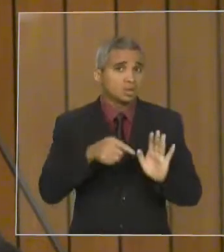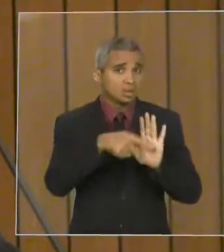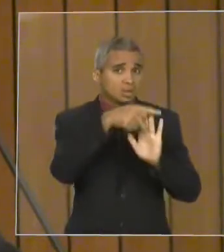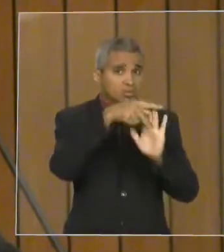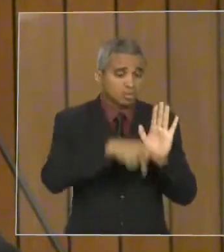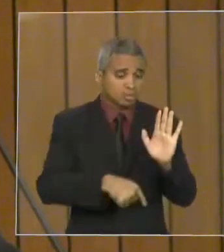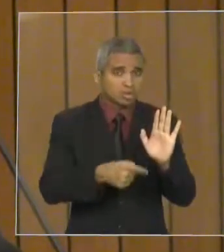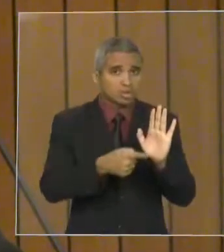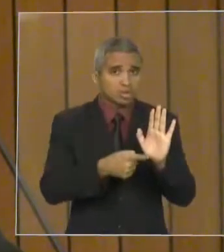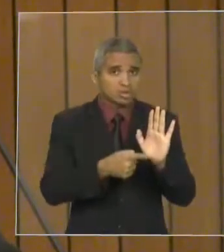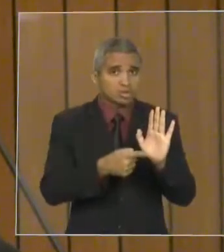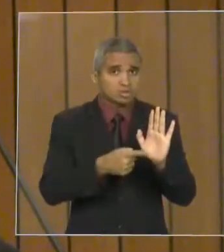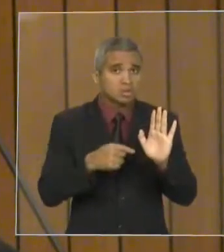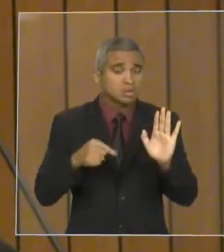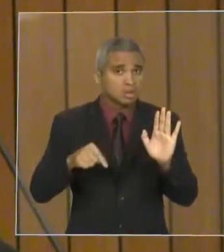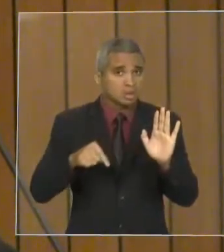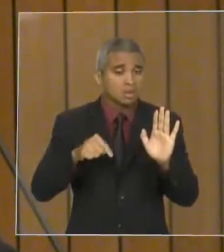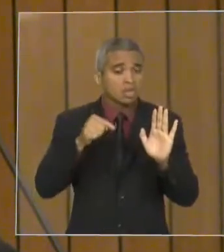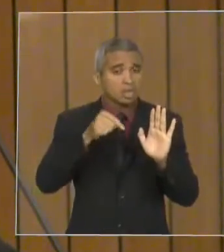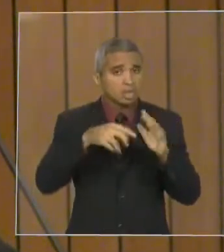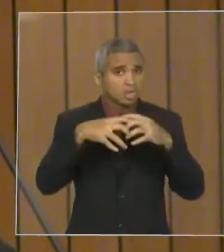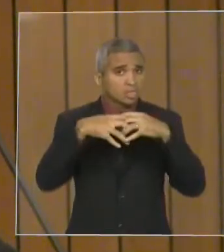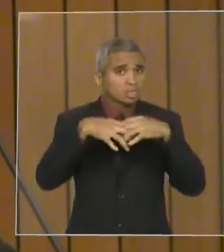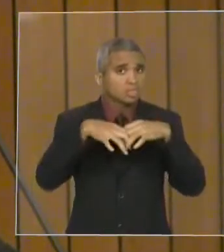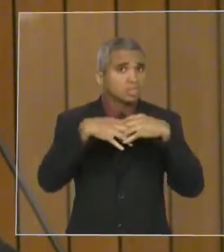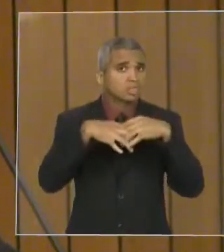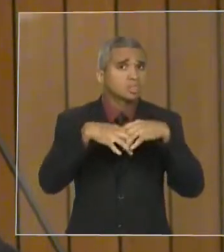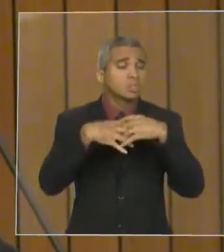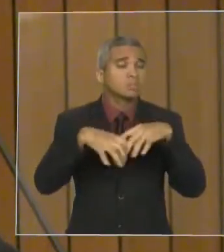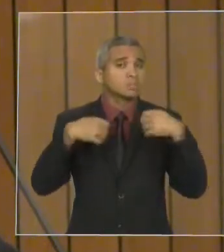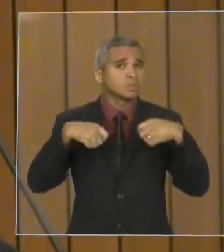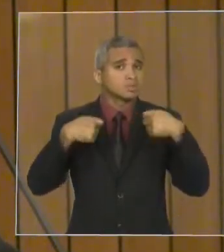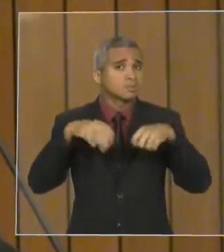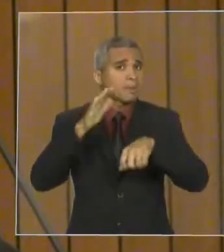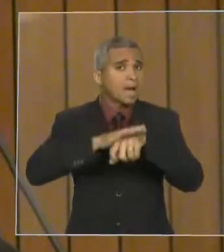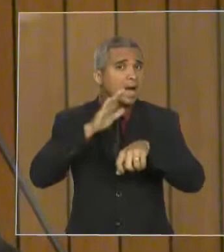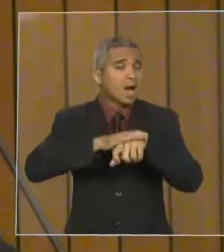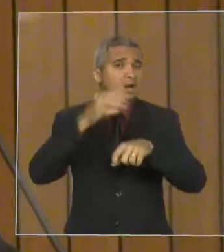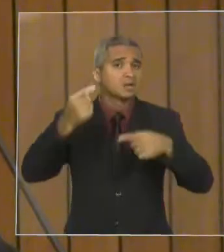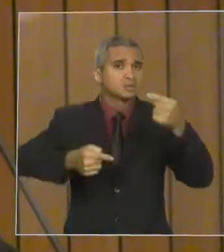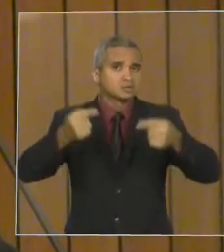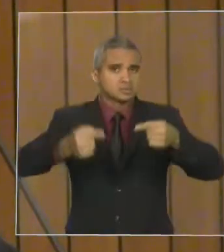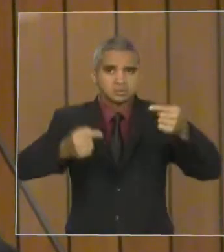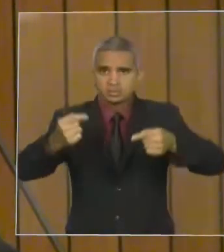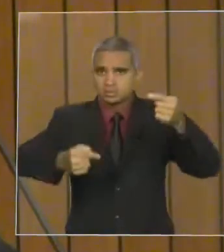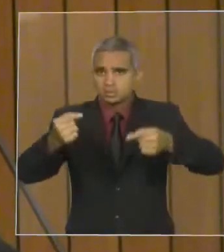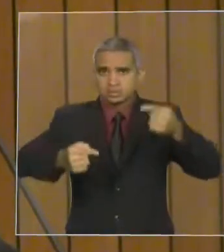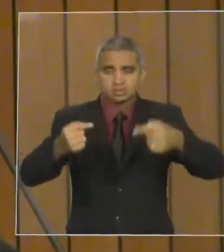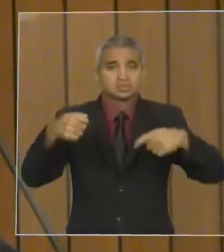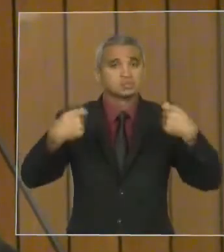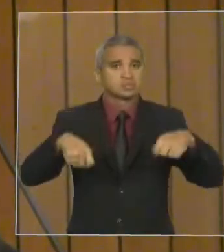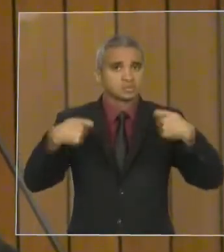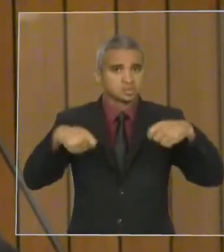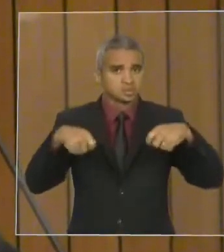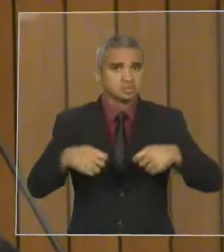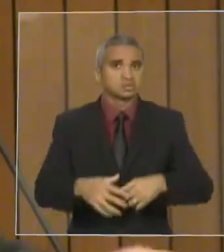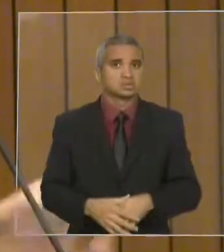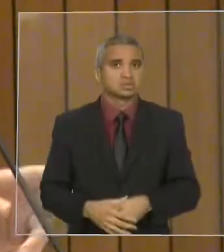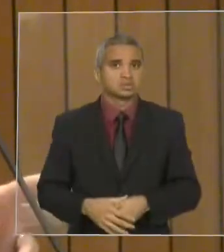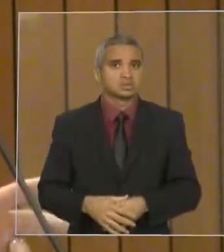discutido e melhor debatido nessa casa. Eu tenho certeza que vários dos deputados que me ouvem